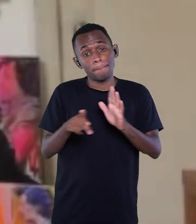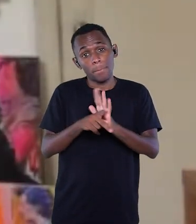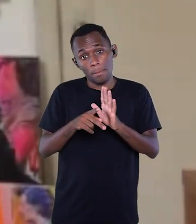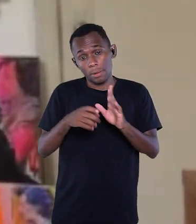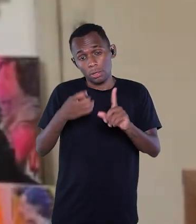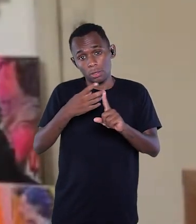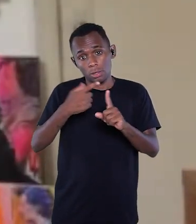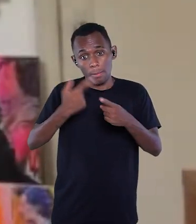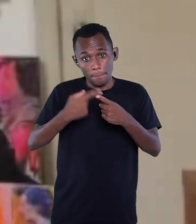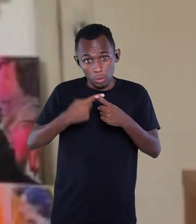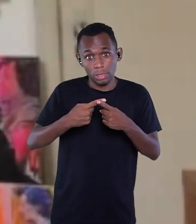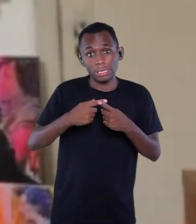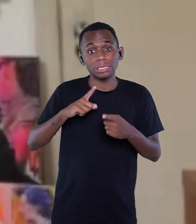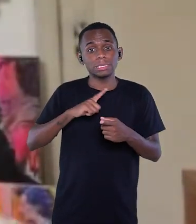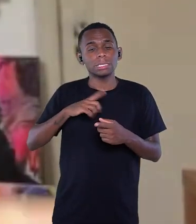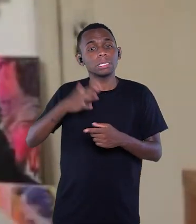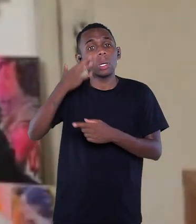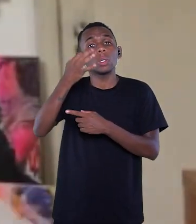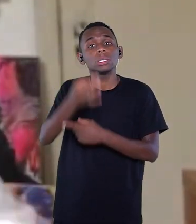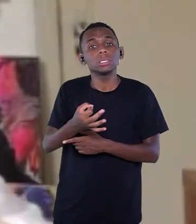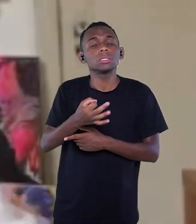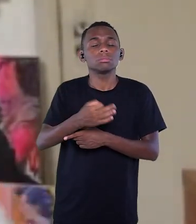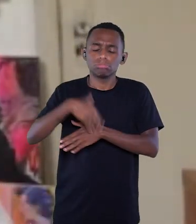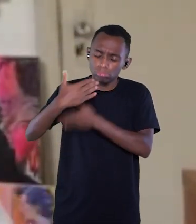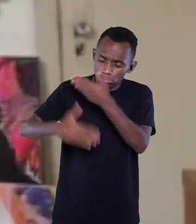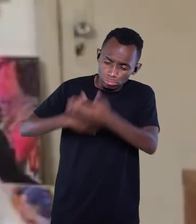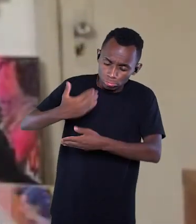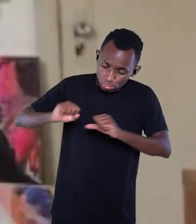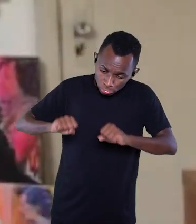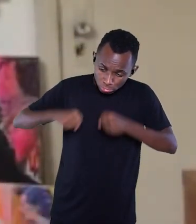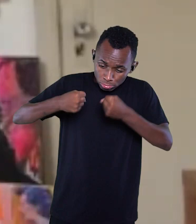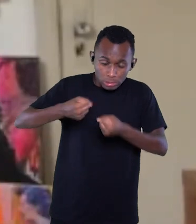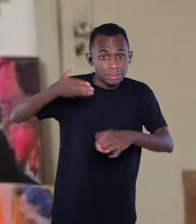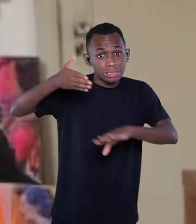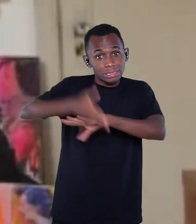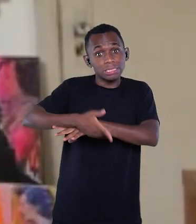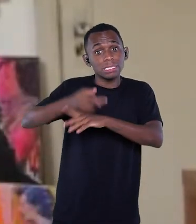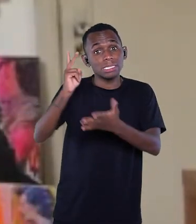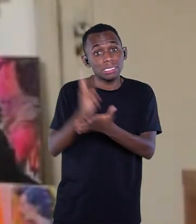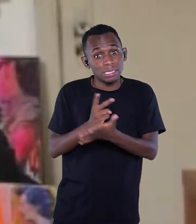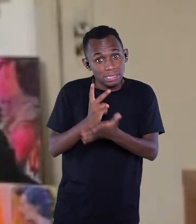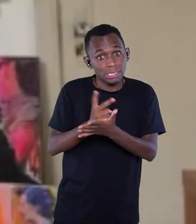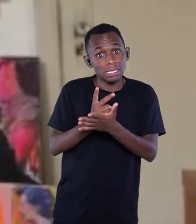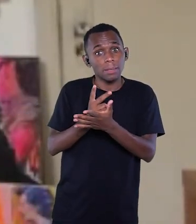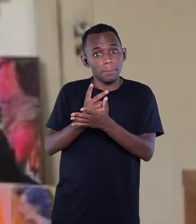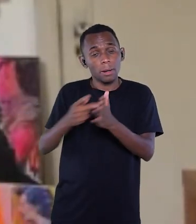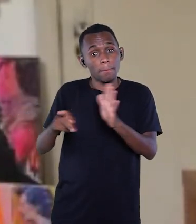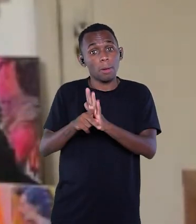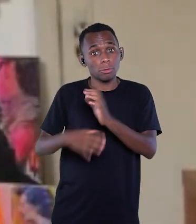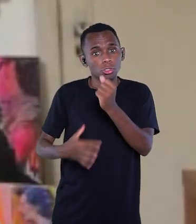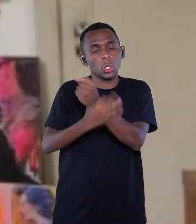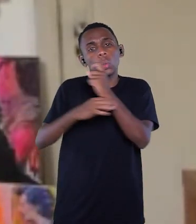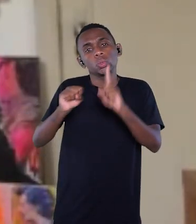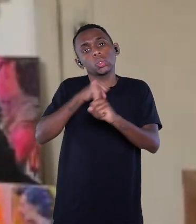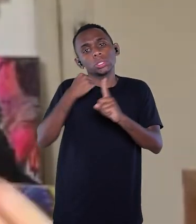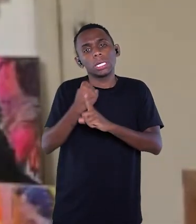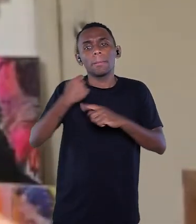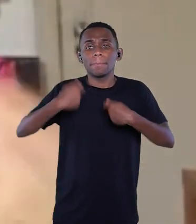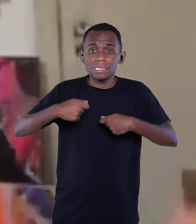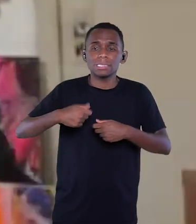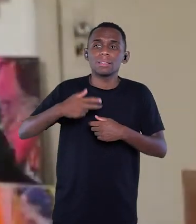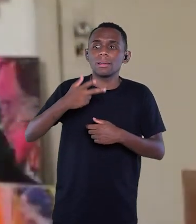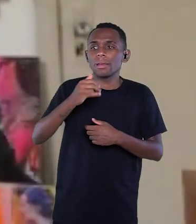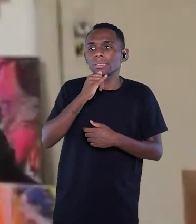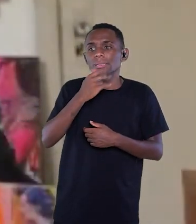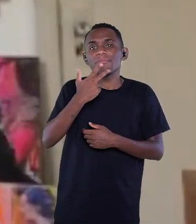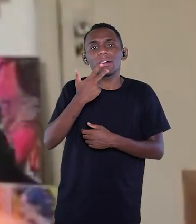ela tem que ser muito interessada e estar ativamente dentro de uma militância pensando em seguridade social. A gente tem que estar pensando